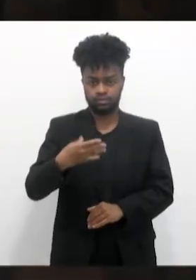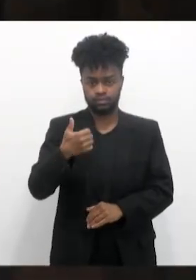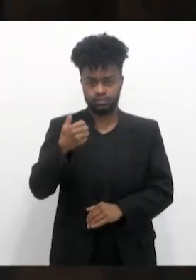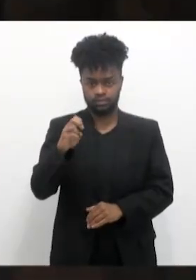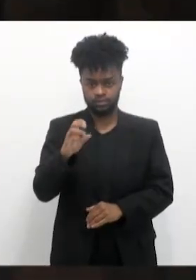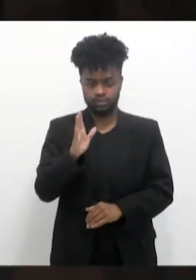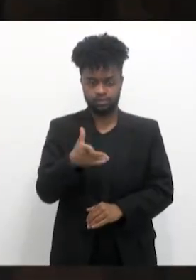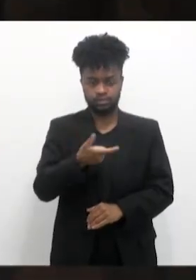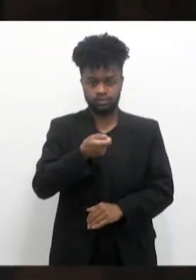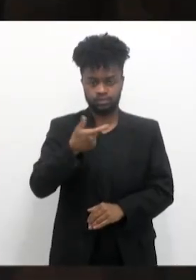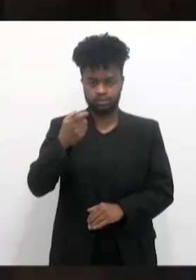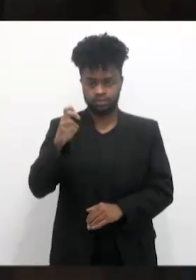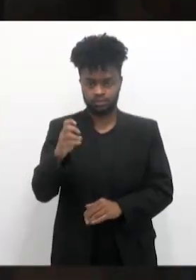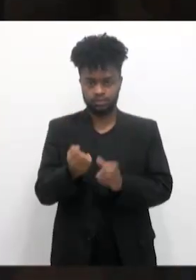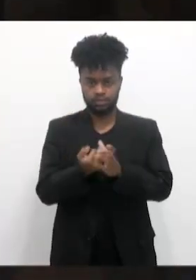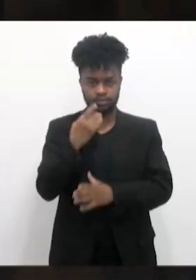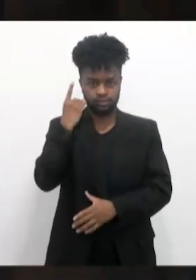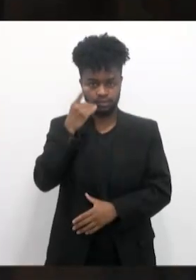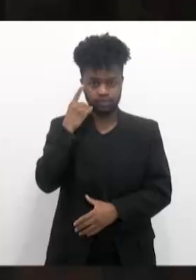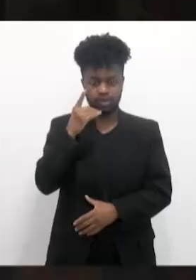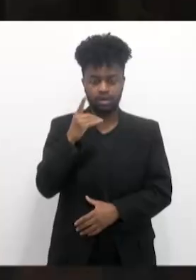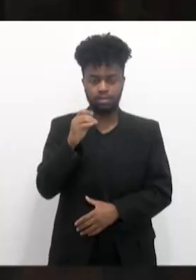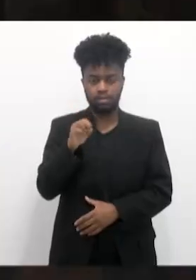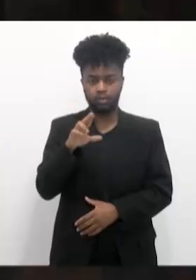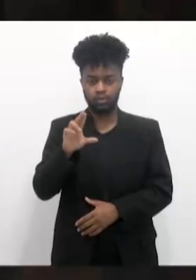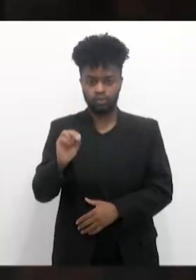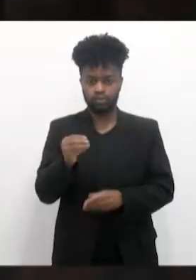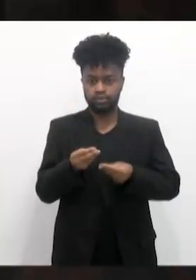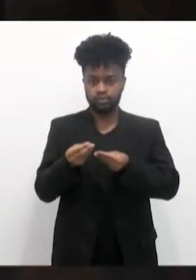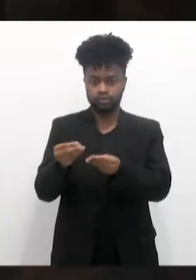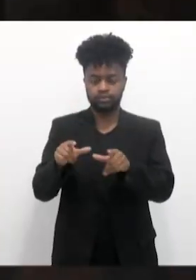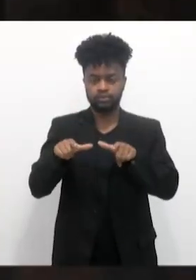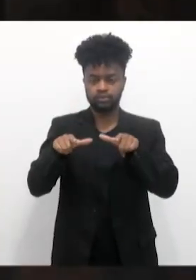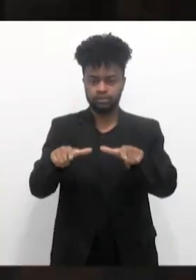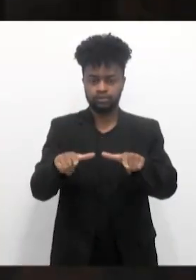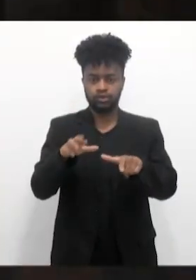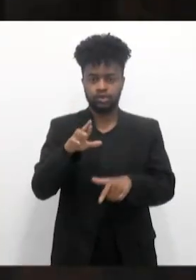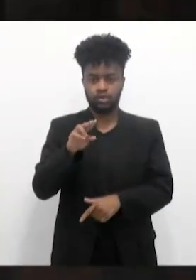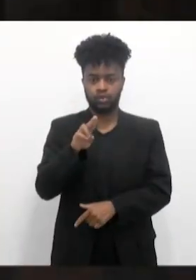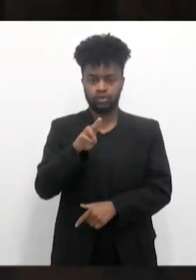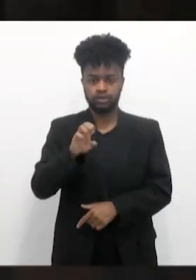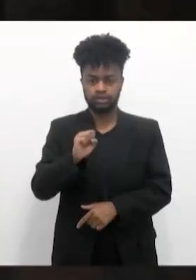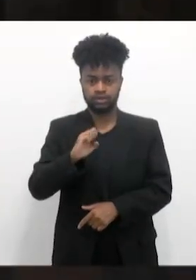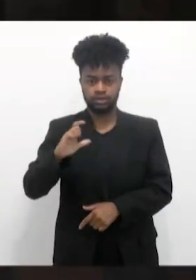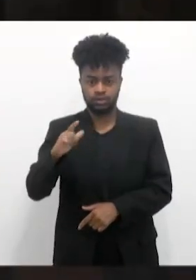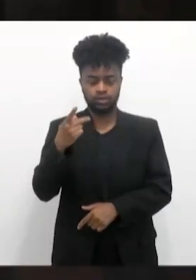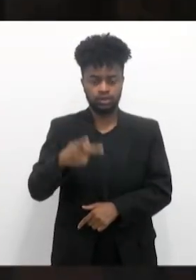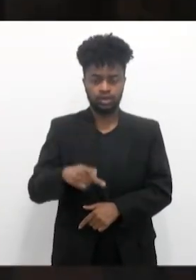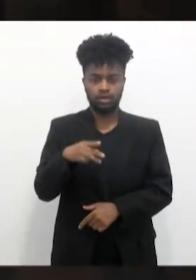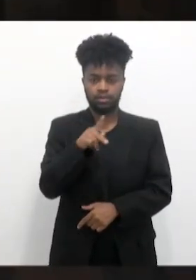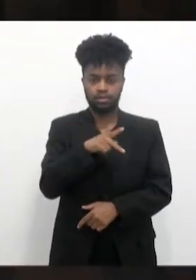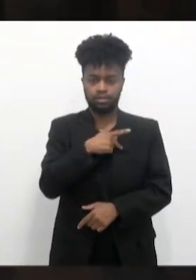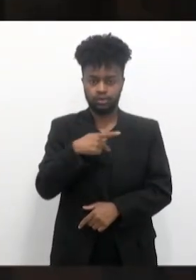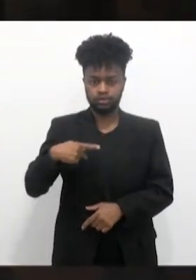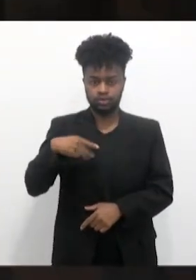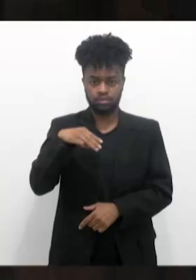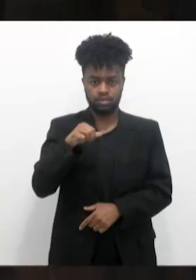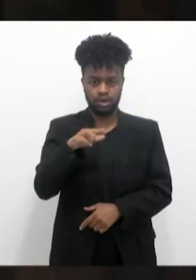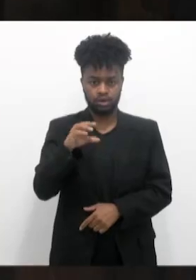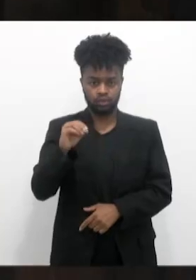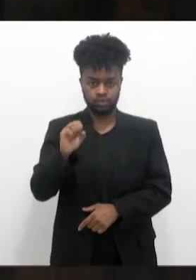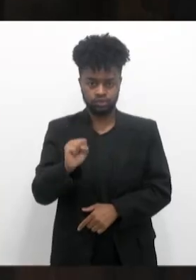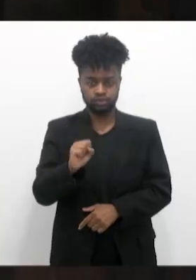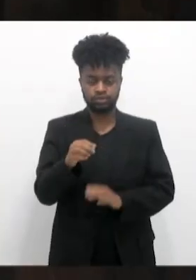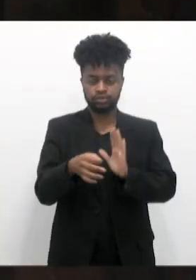de 2025, de autoria do deputado Bruno Boaredo, concede o diploma Russell Philip Scheid ao pastor Marcos Silva Menezes. Parecer